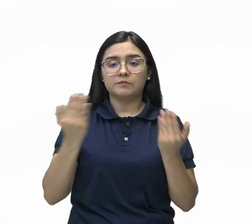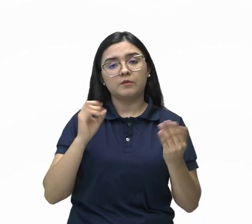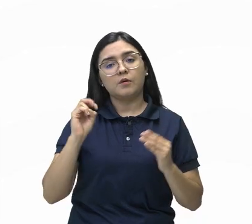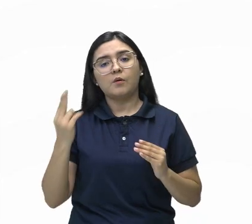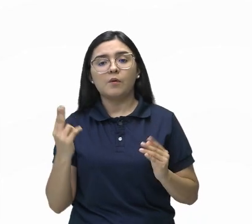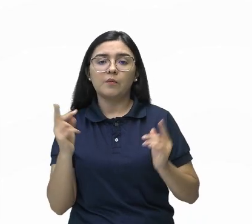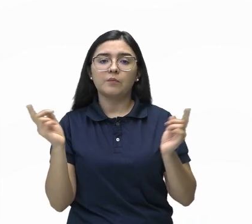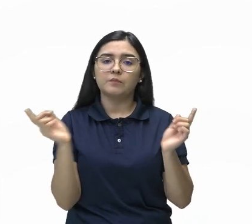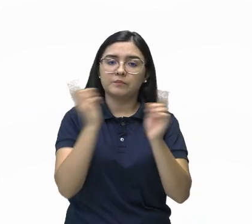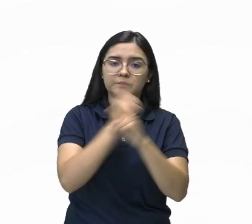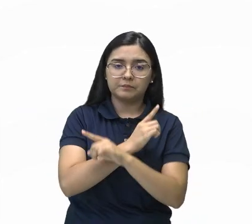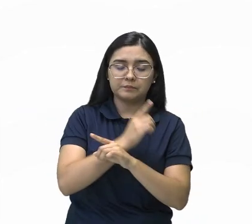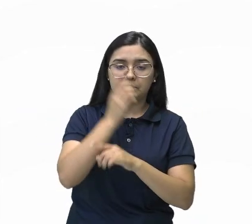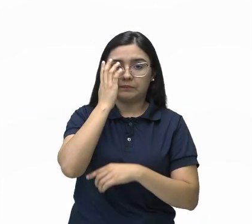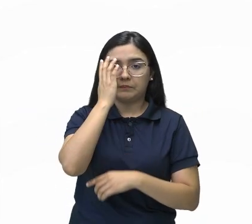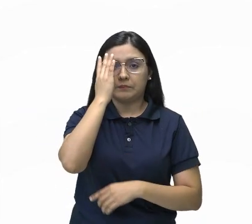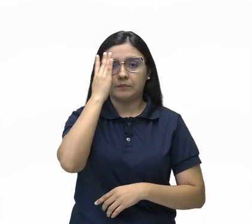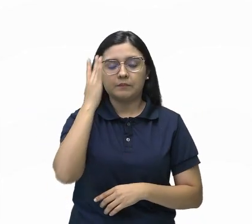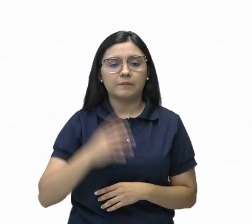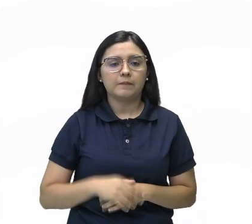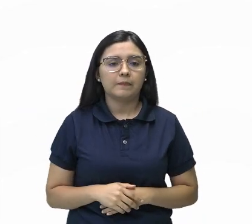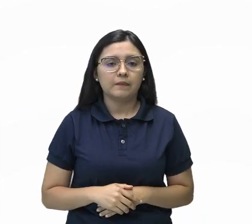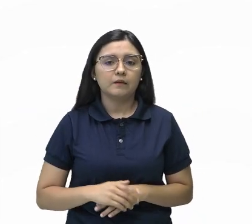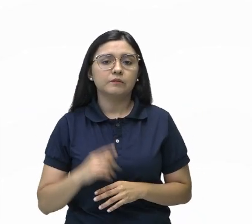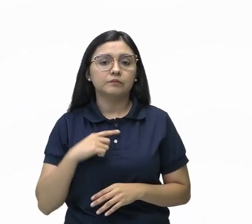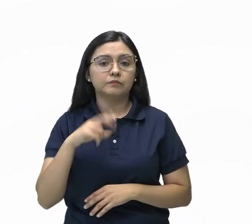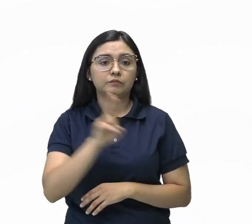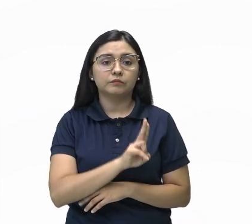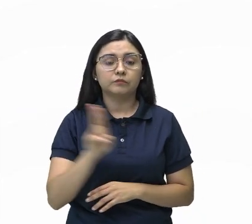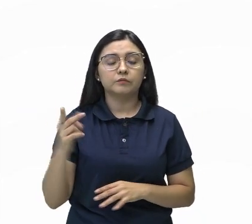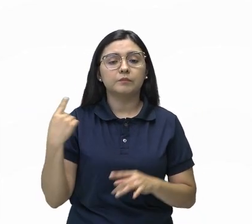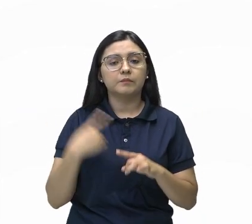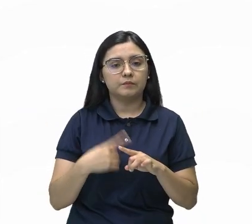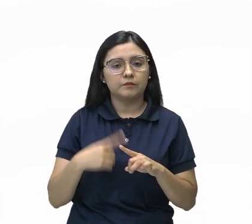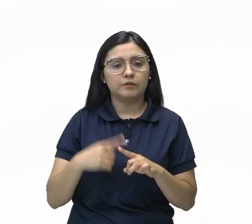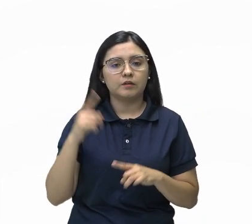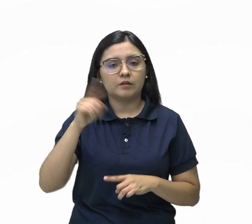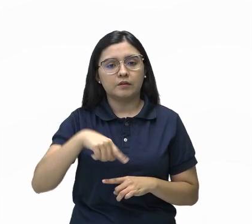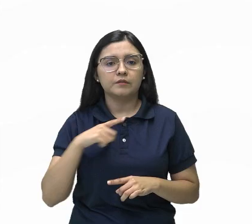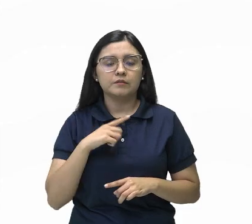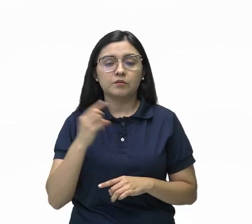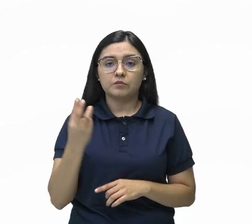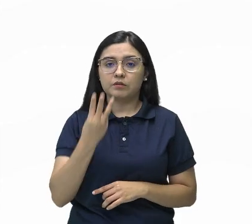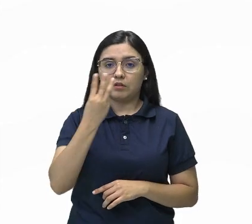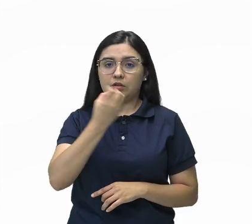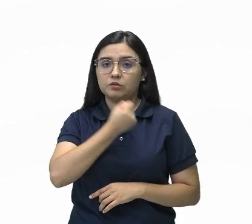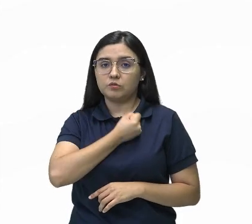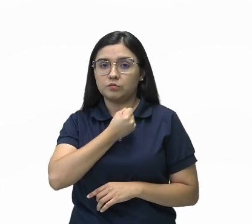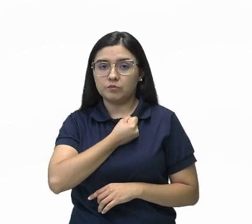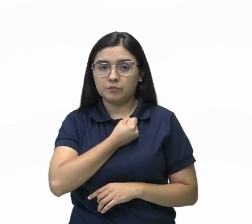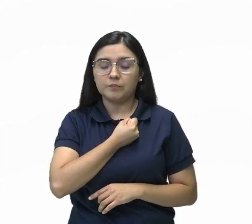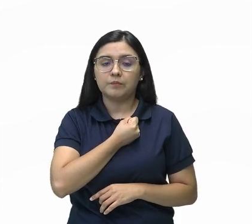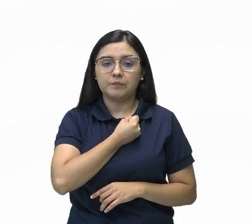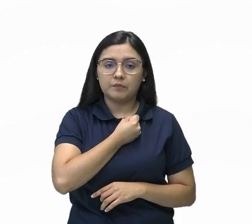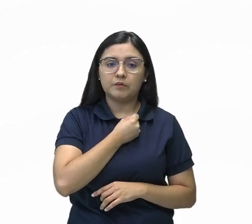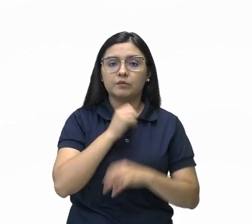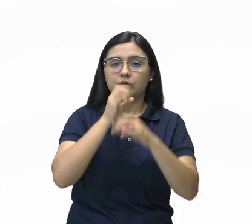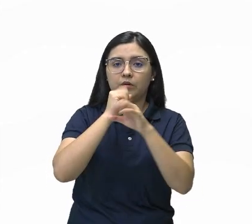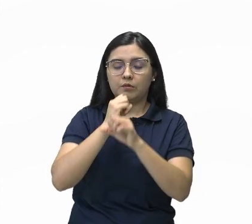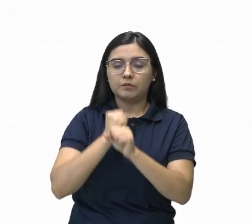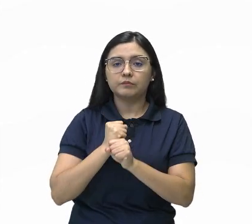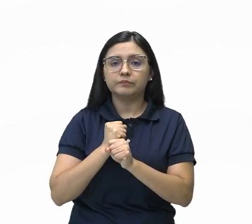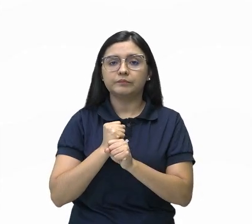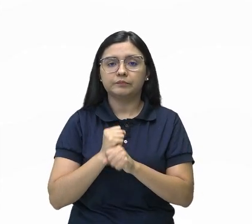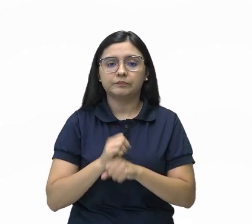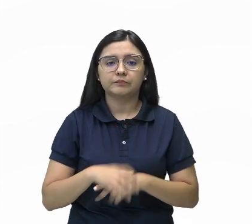inversamente proporcionais. Recebe esse nome, pois são conhecidos 3 valores em uma situação problema